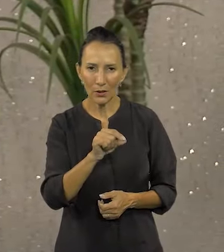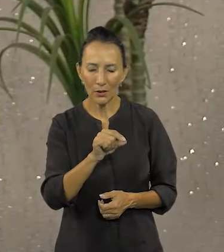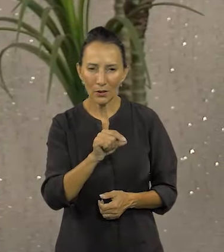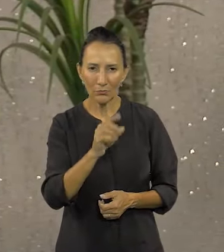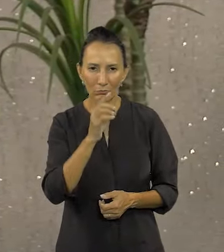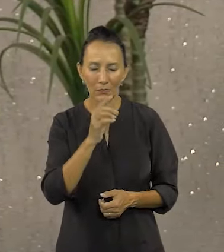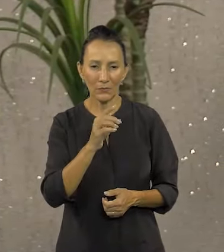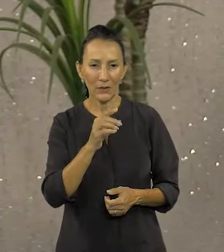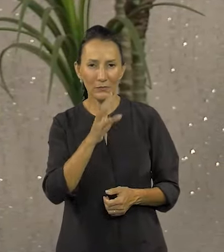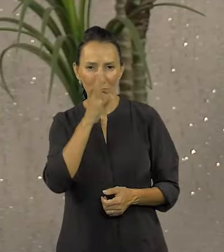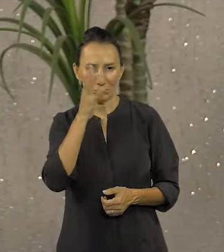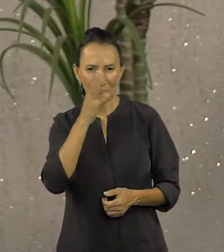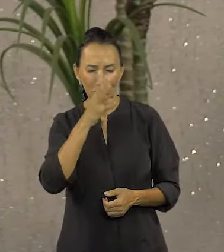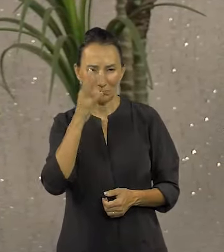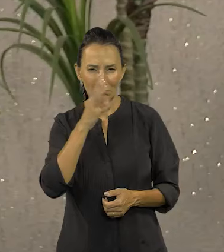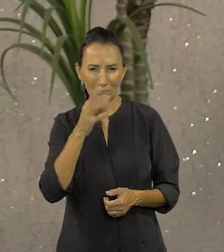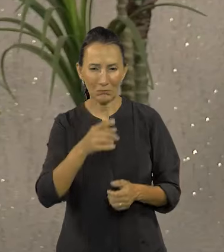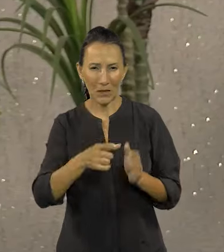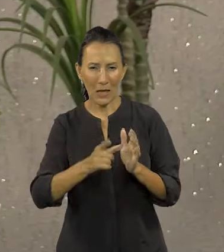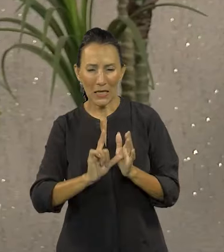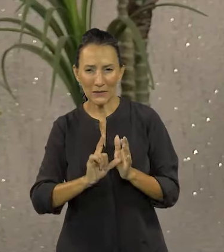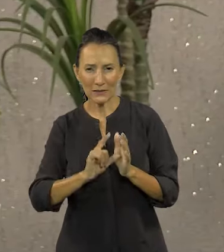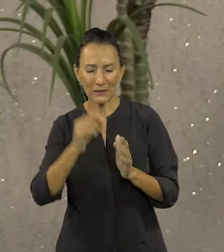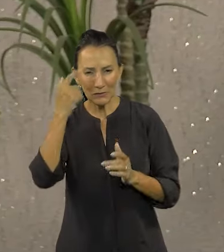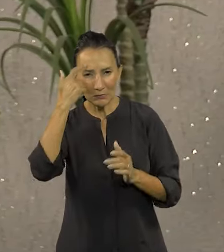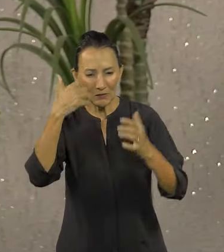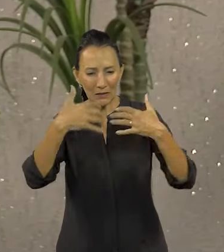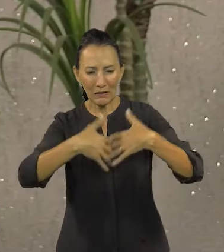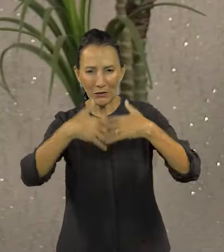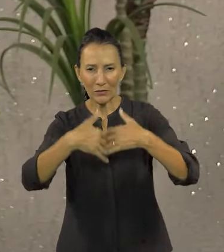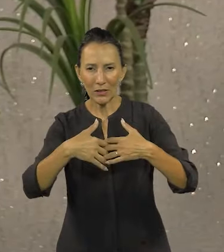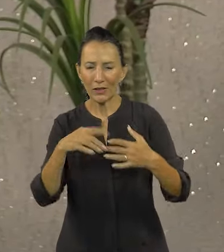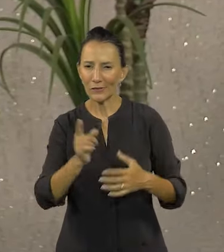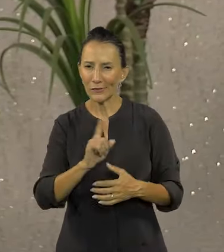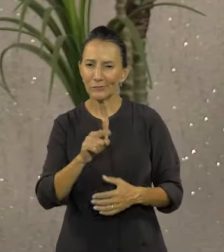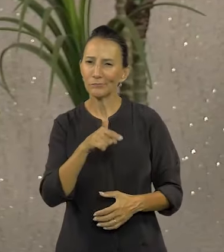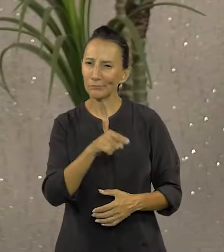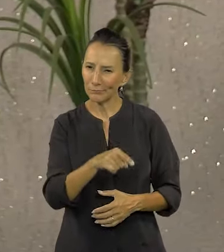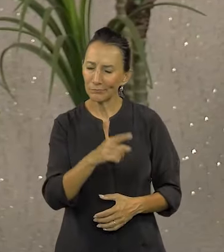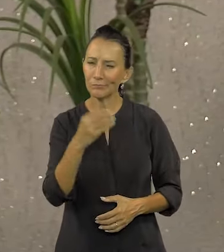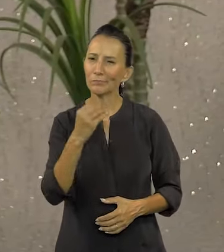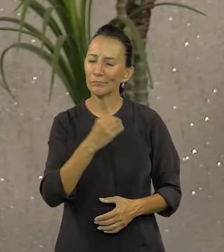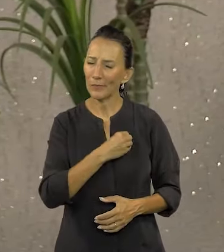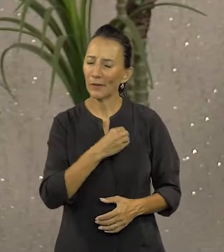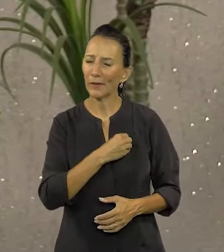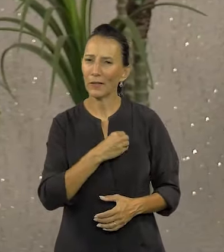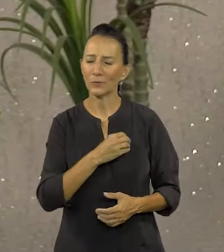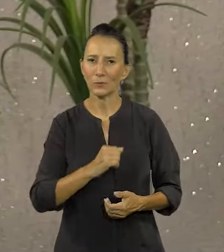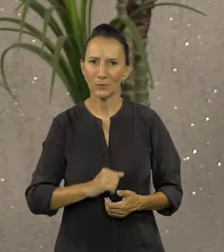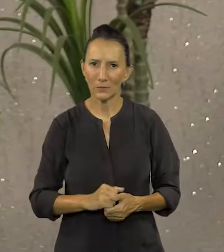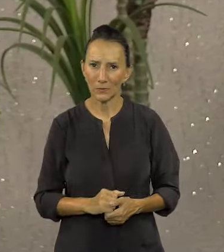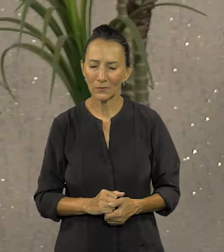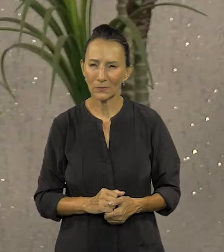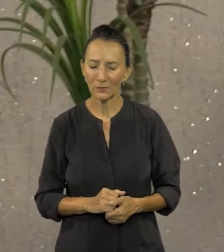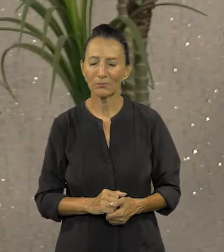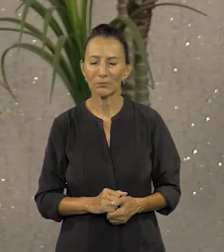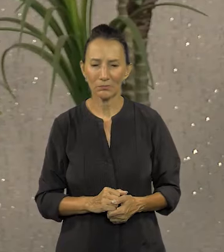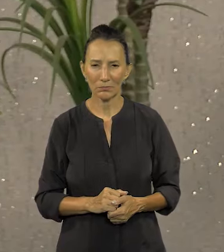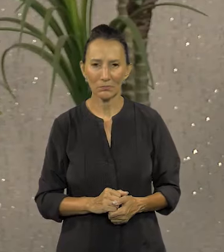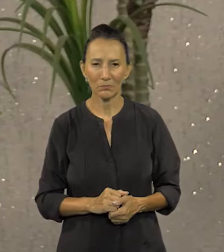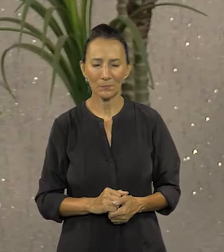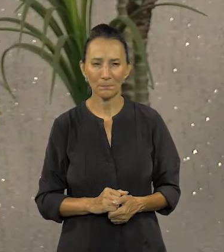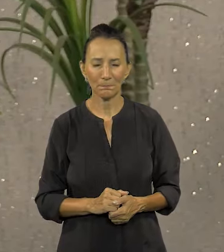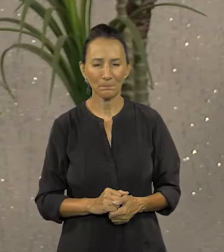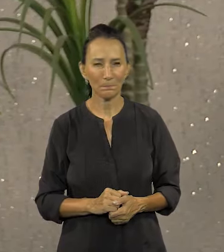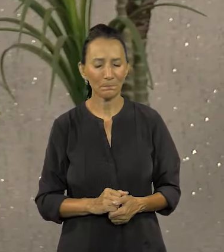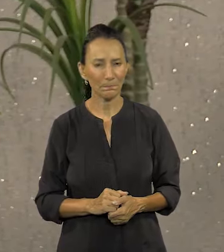peca quem é precipitado não é bom proceder sem refletir e peca quem